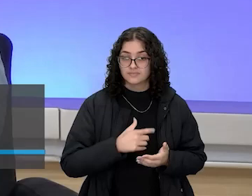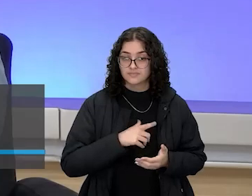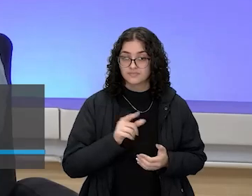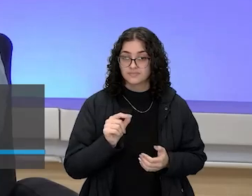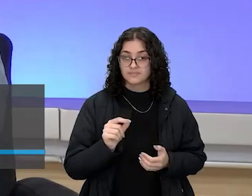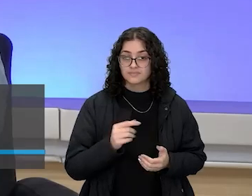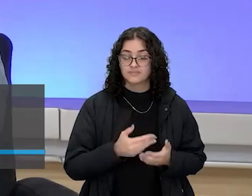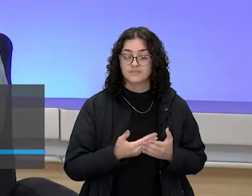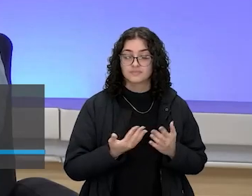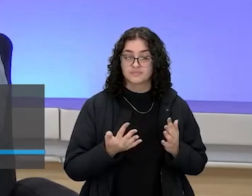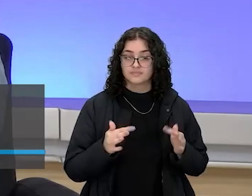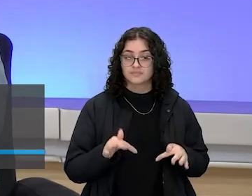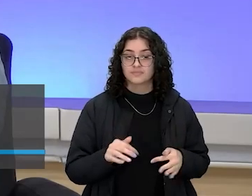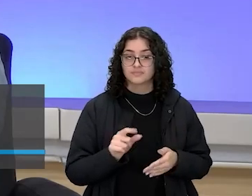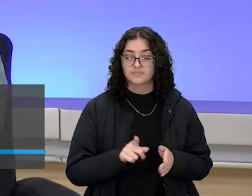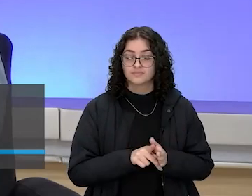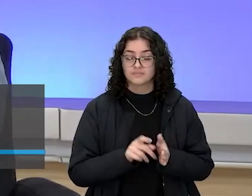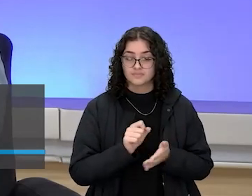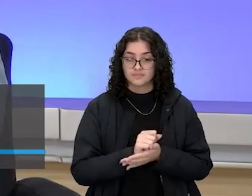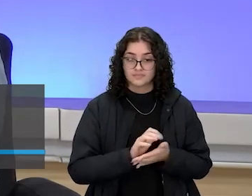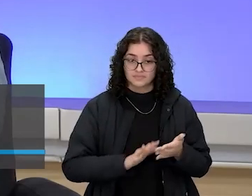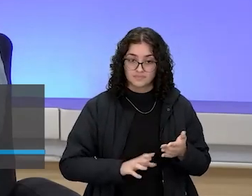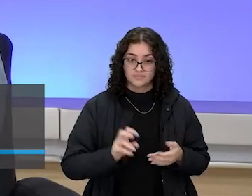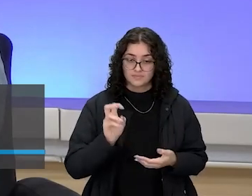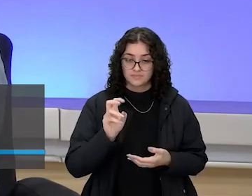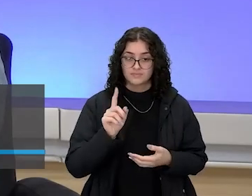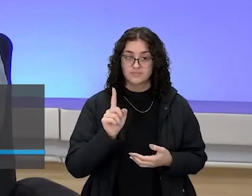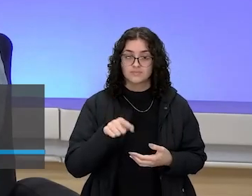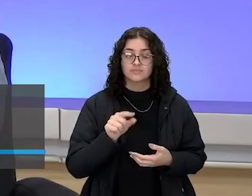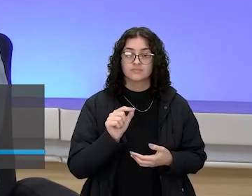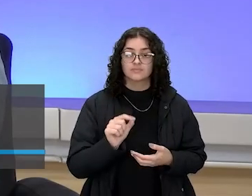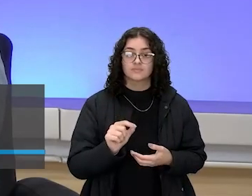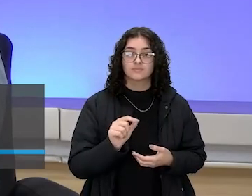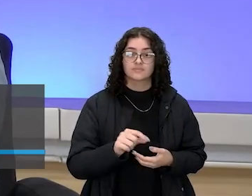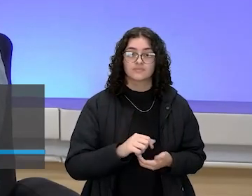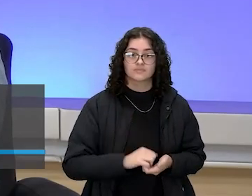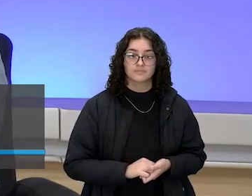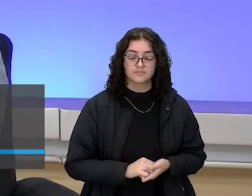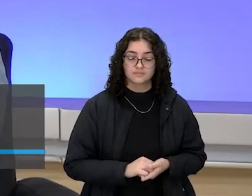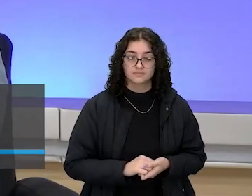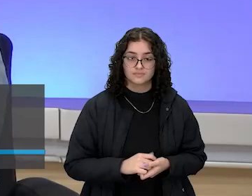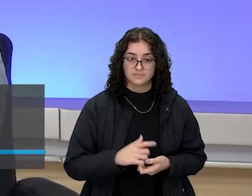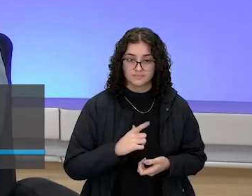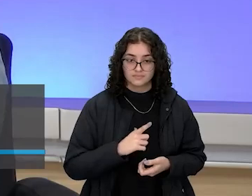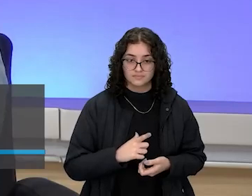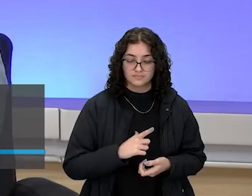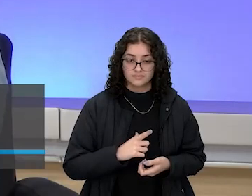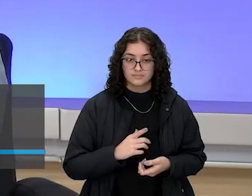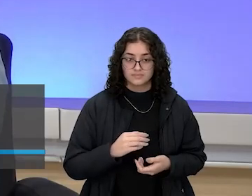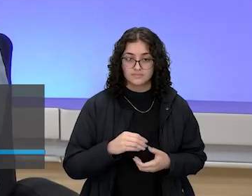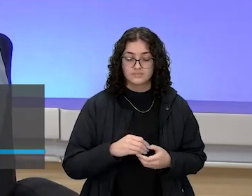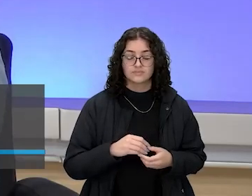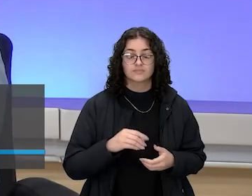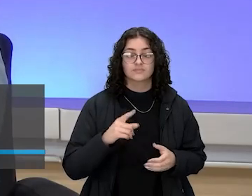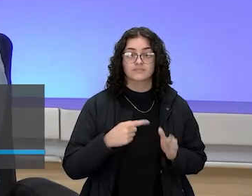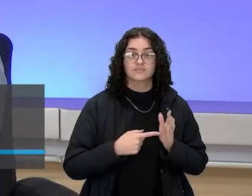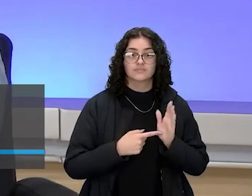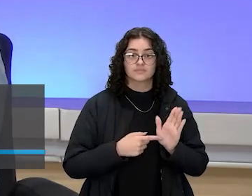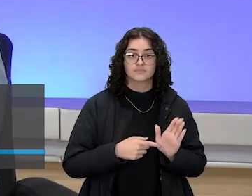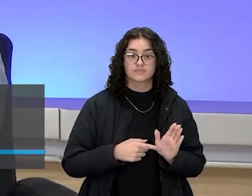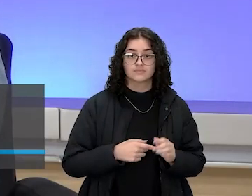que é a aula de finalização da atividade 5, é uma aula que ela vai aparecer aí para vocês também